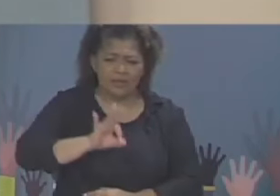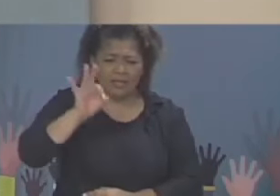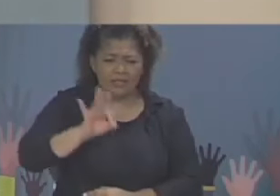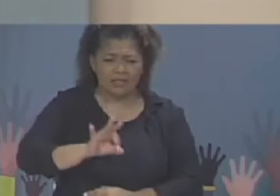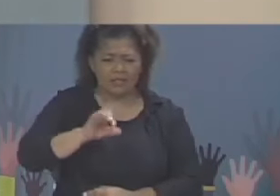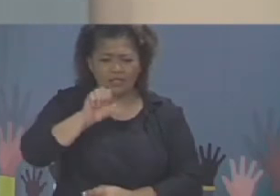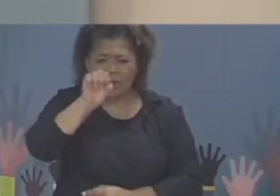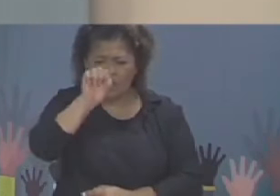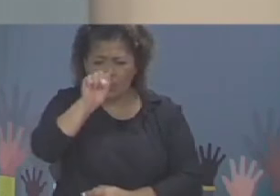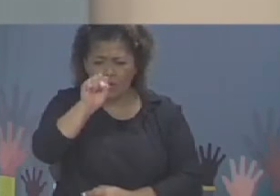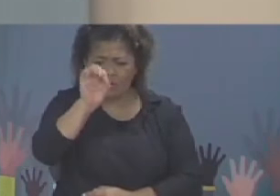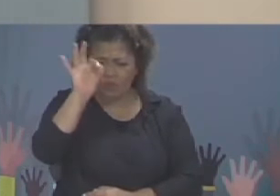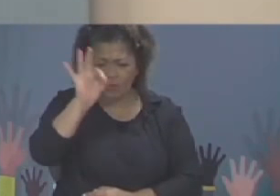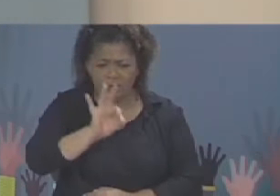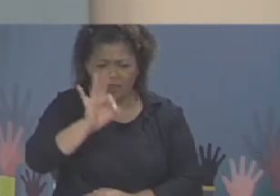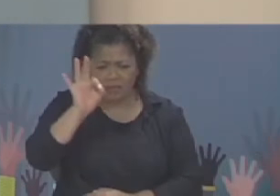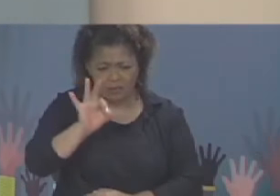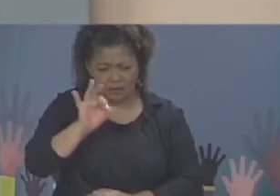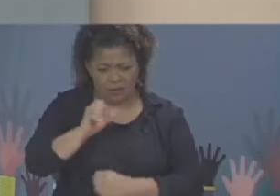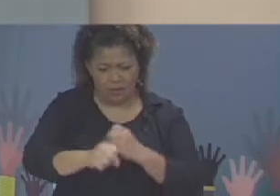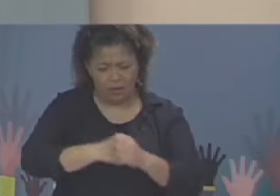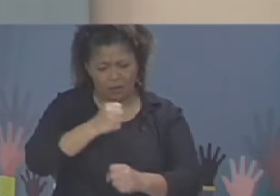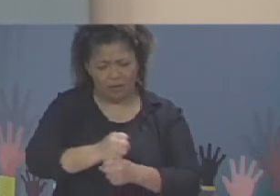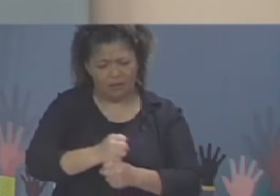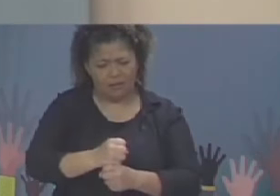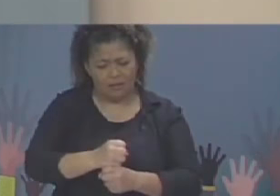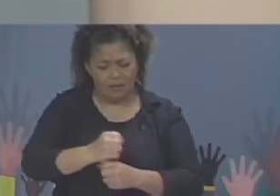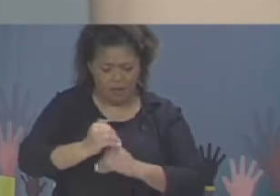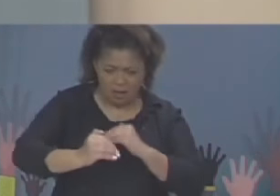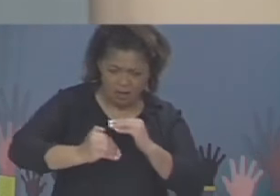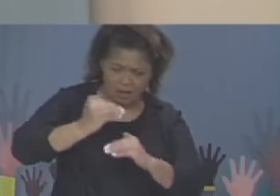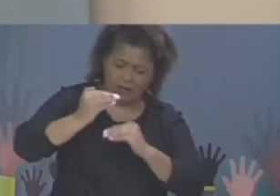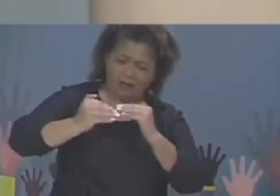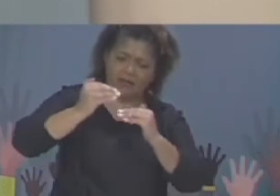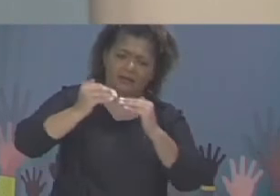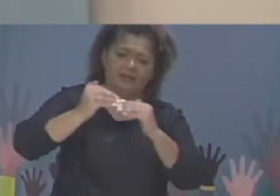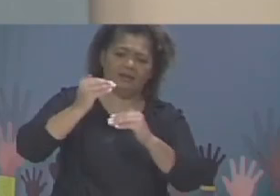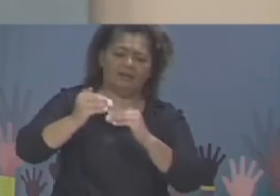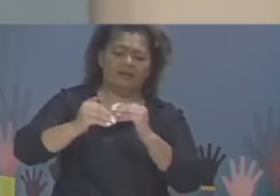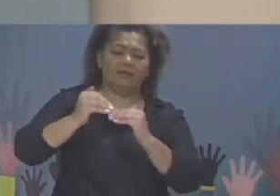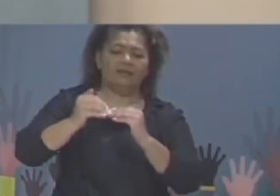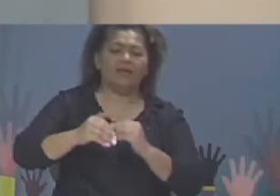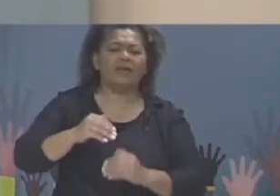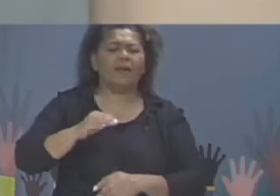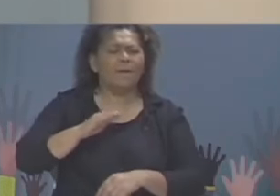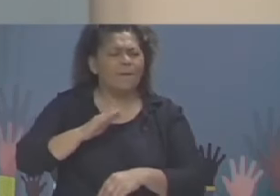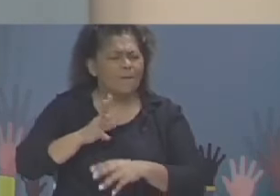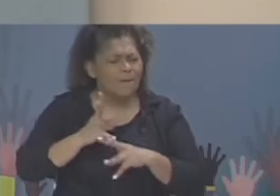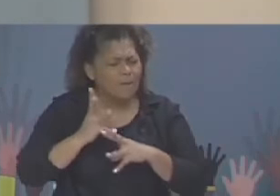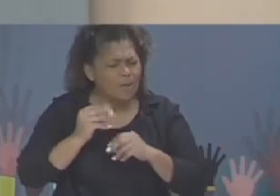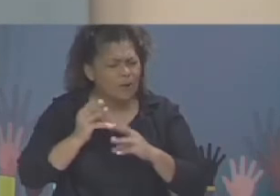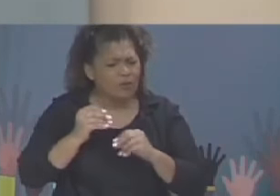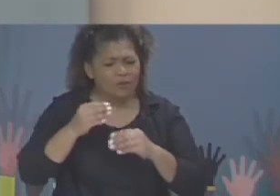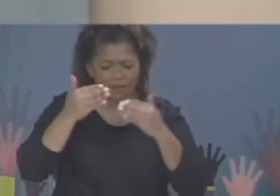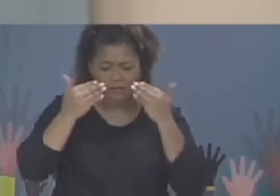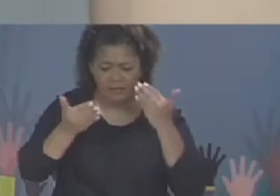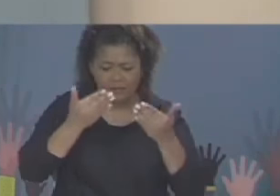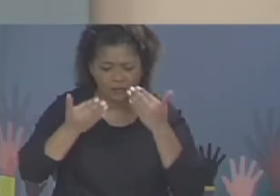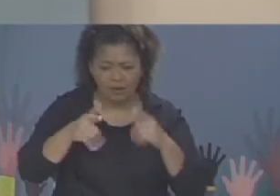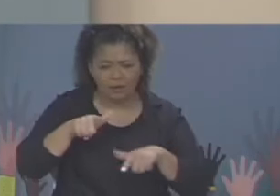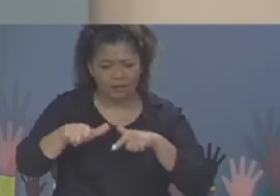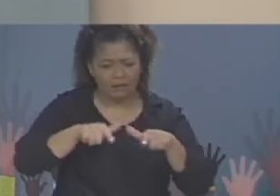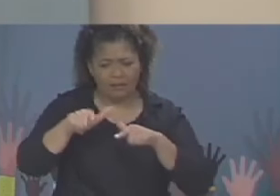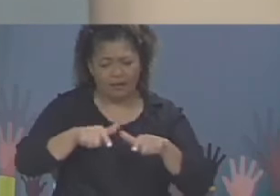mais psicólogos no mercado de trabalho, e isso é ótimo. Nós temos mais profissionais prestando serviço à sociedade. Mas se, de um lado, os